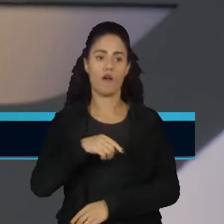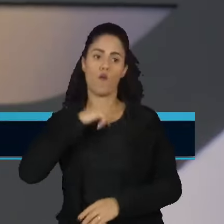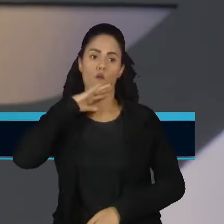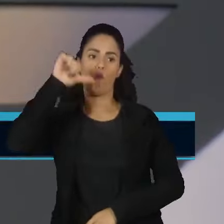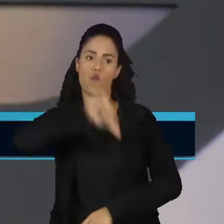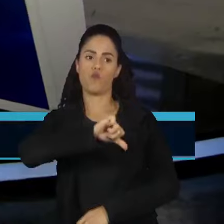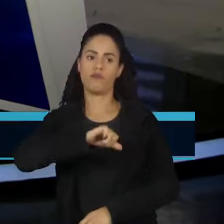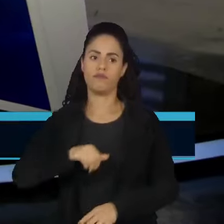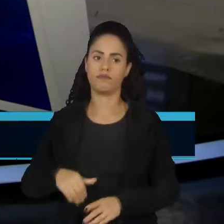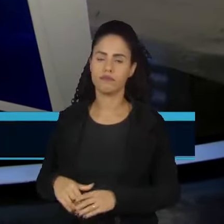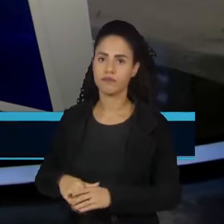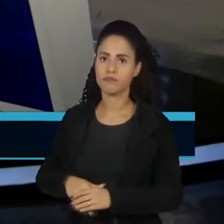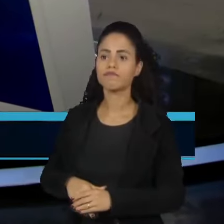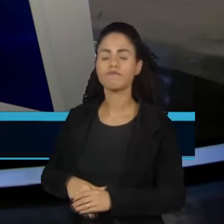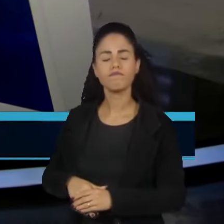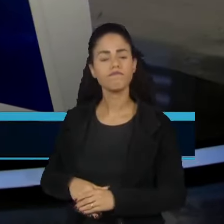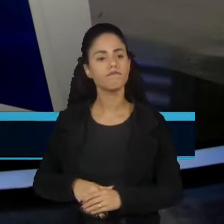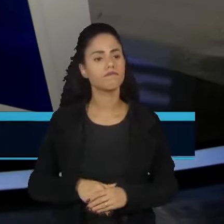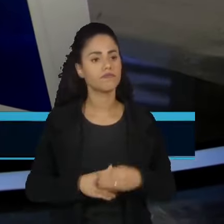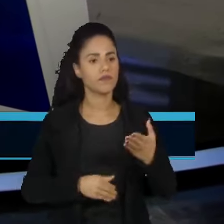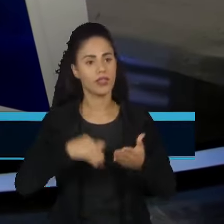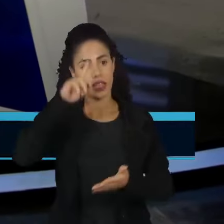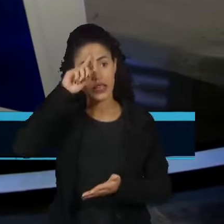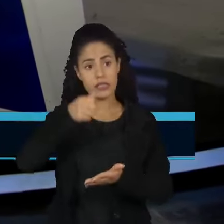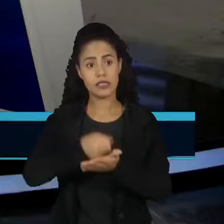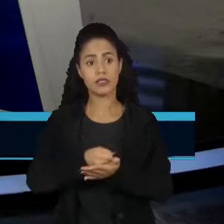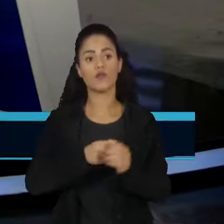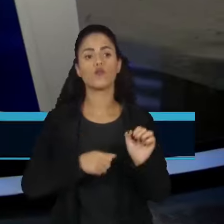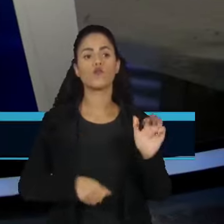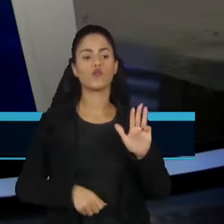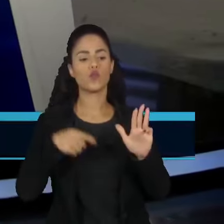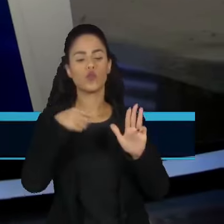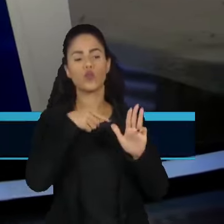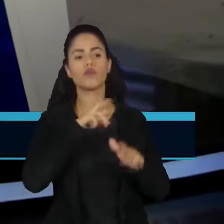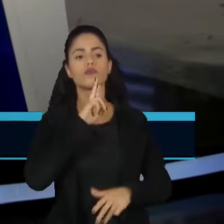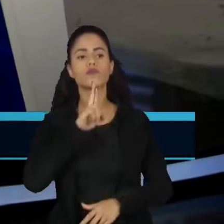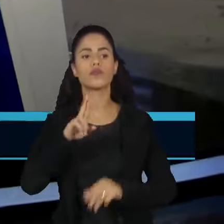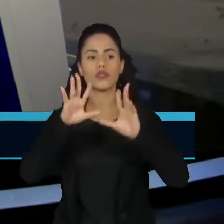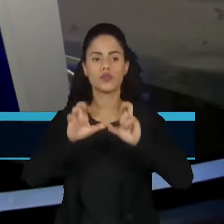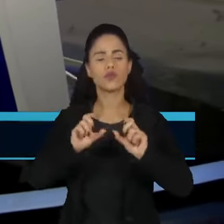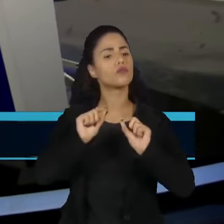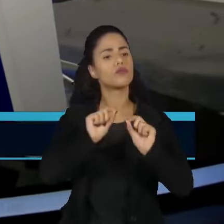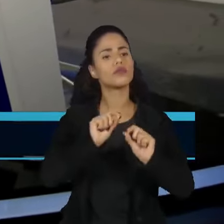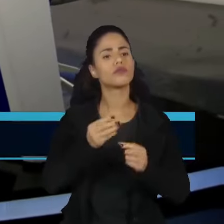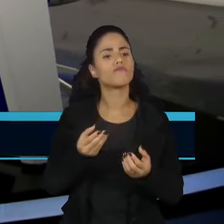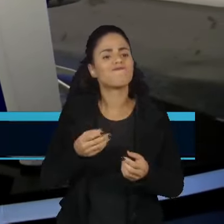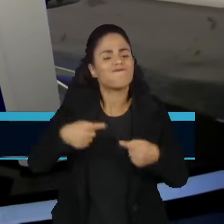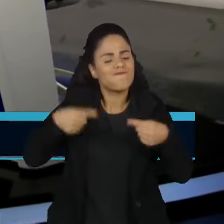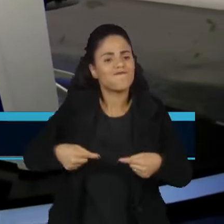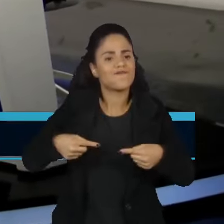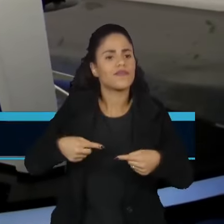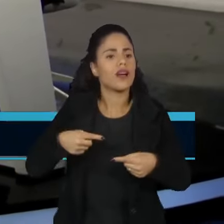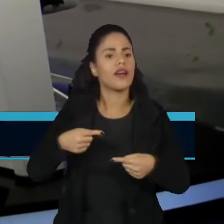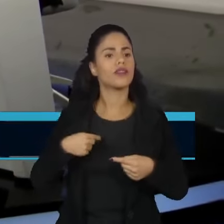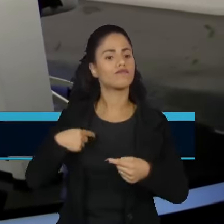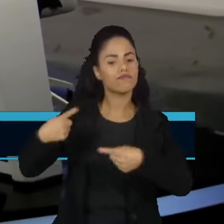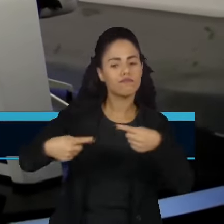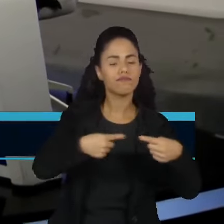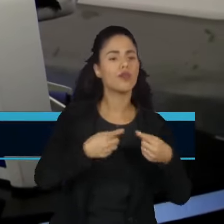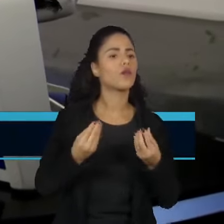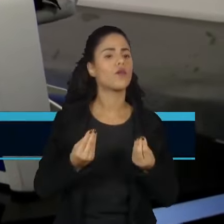né? Bom, Déia, a decisão de Lula sobre o que fazer em relação ao pleito pode ser o maior desafio da política externa de seu